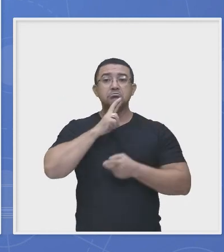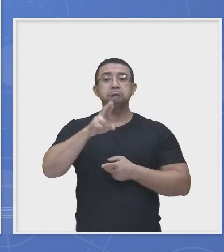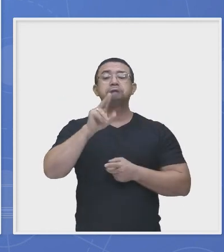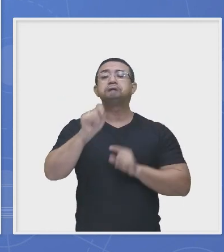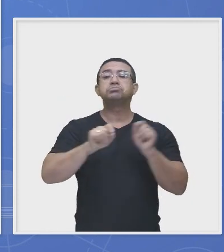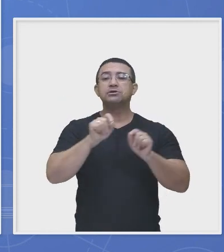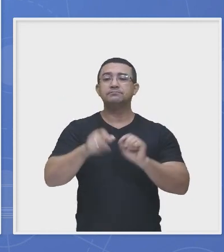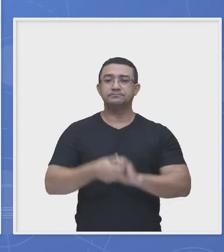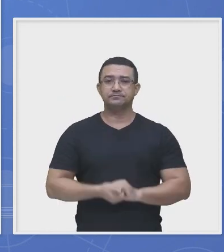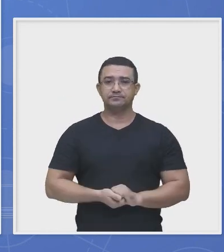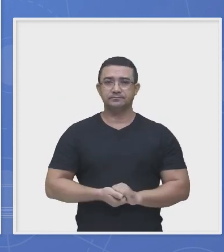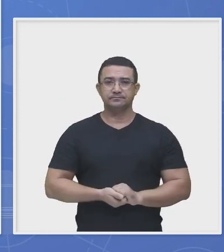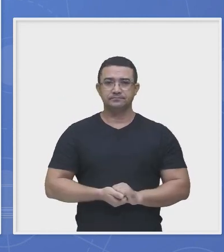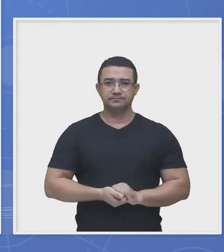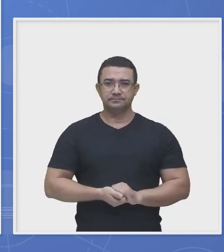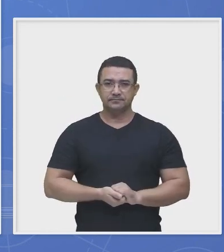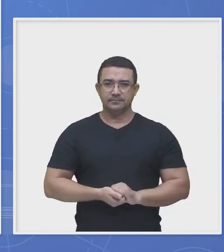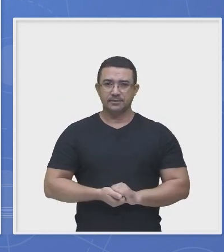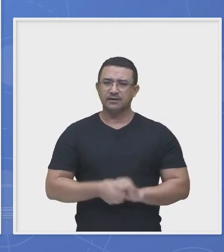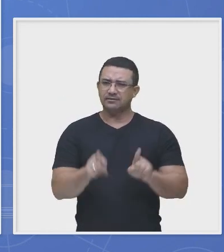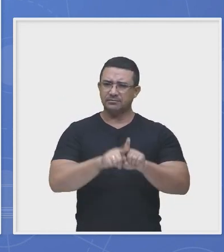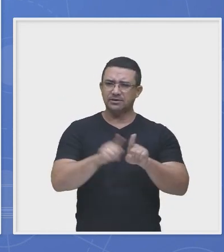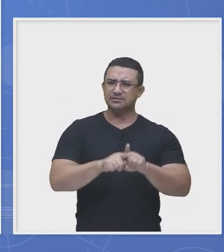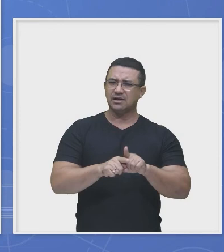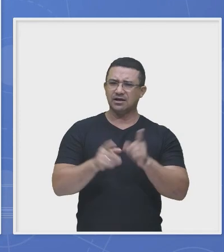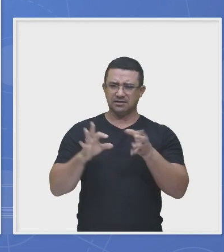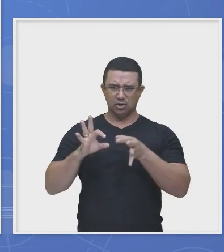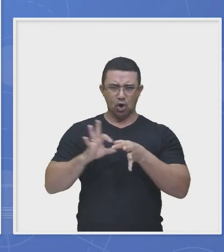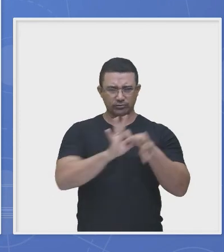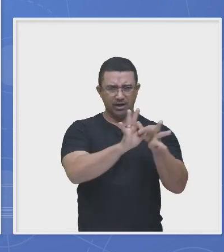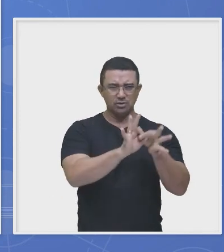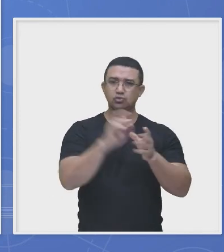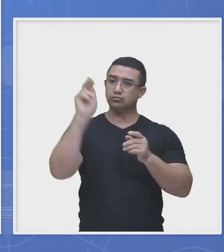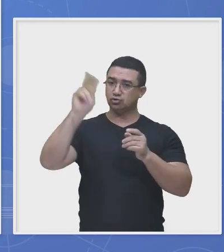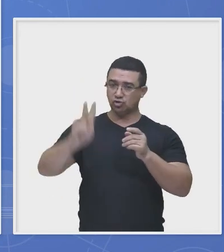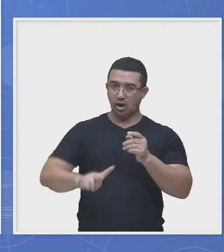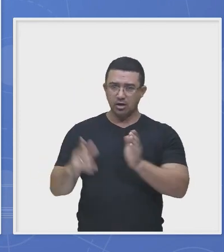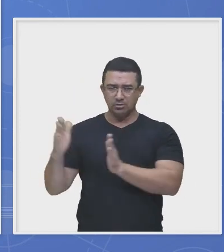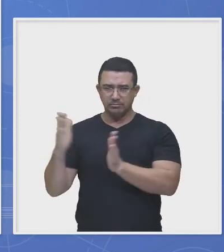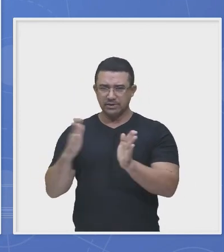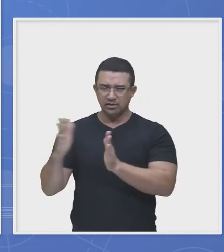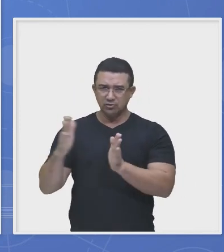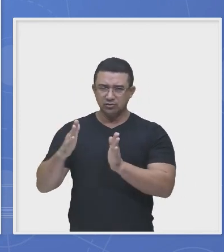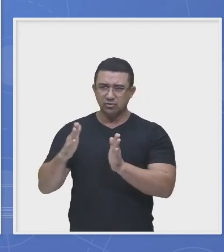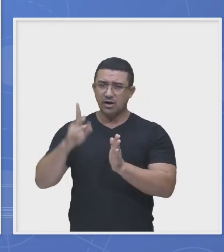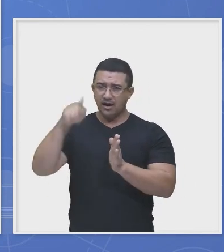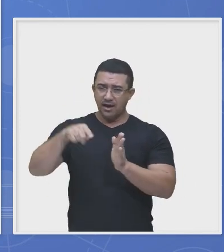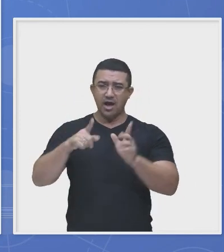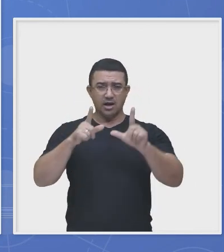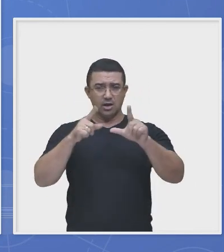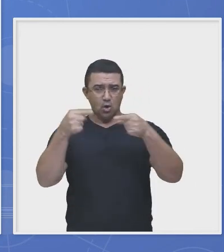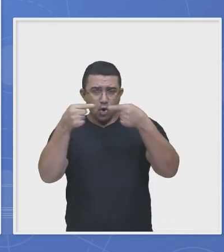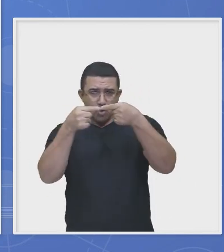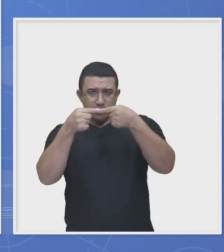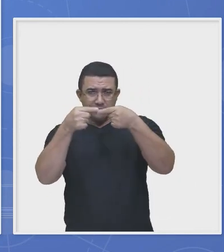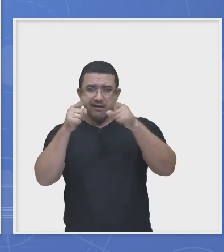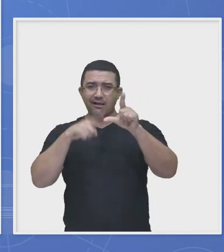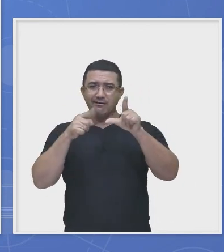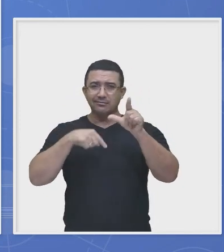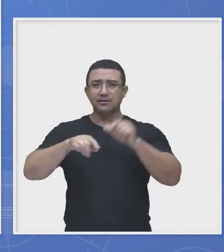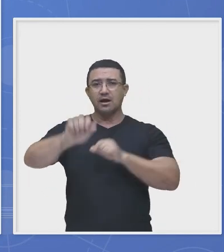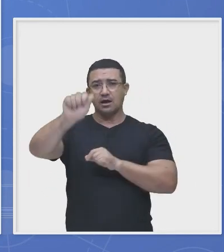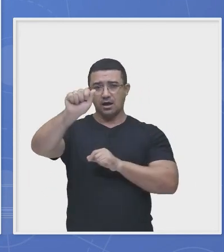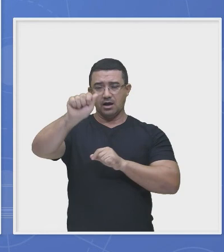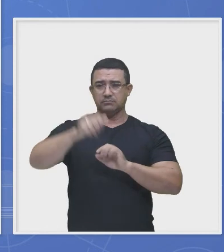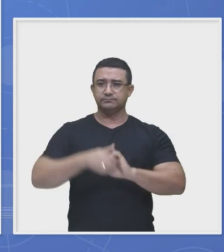ao contexto que eu já mencionei, o contexto histórico desse período, é a letra A. Em Negrinha, nós